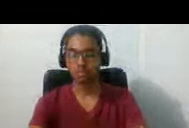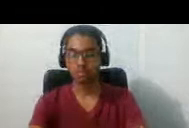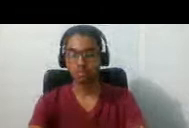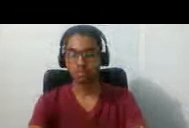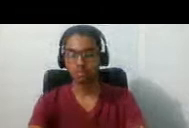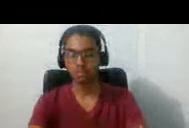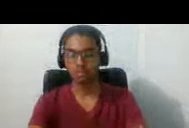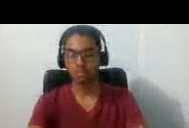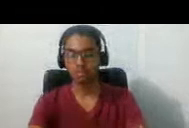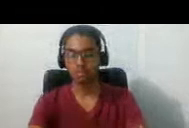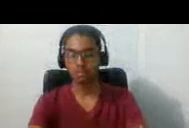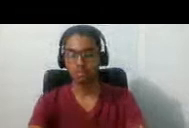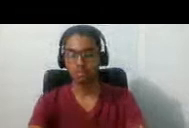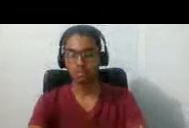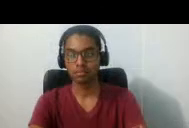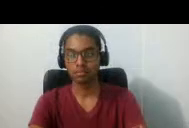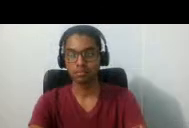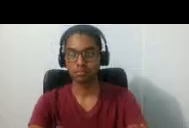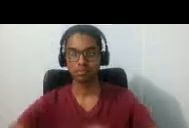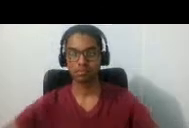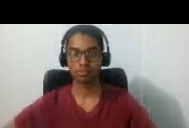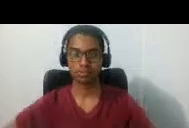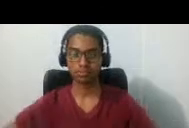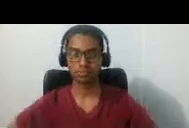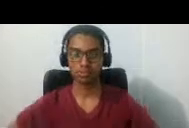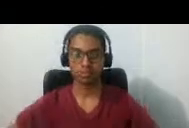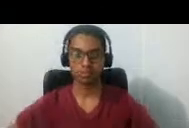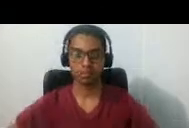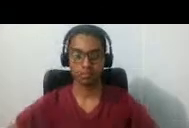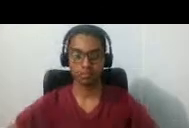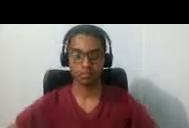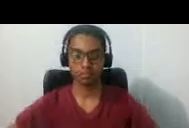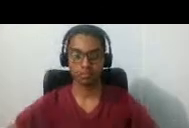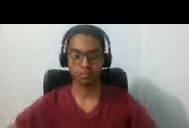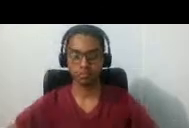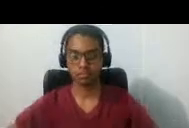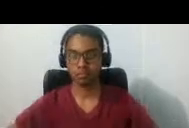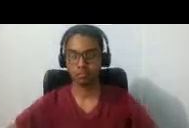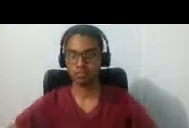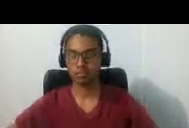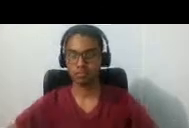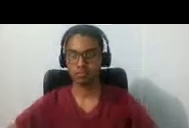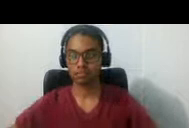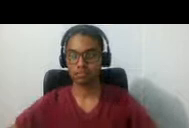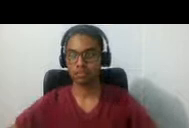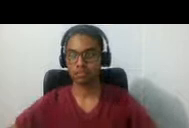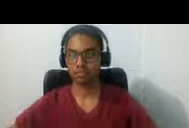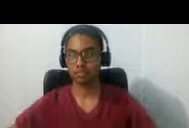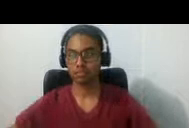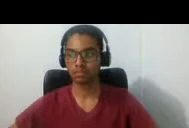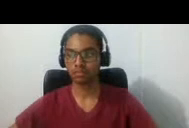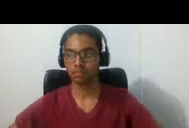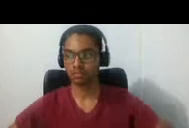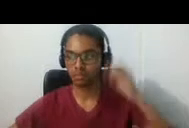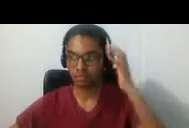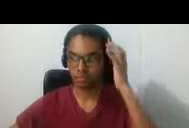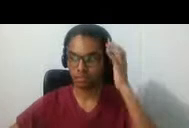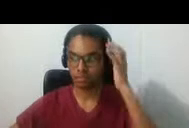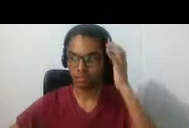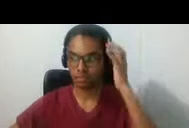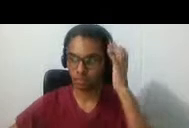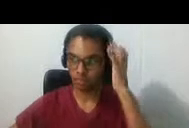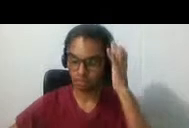aquela peça que foi tocada, né, por algum tempo pelo ímã de neodímio, ele passa a ter magnetismo. Ou